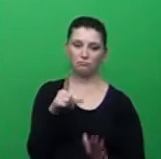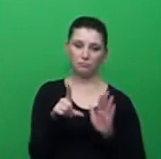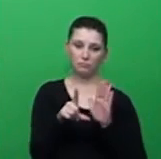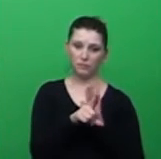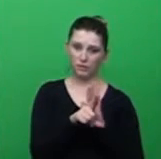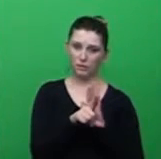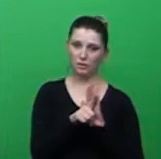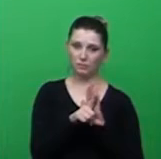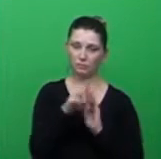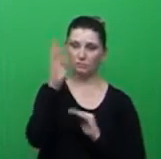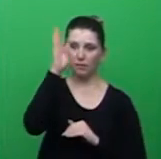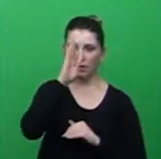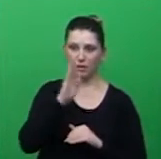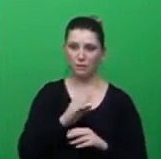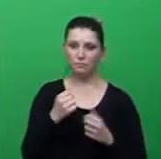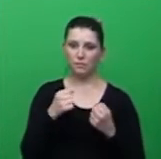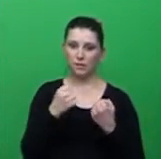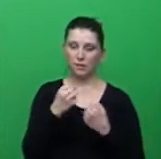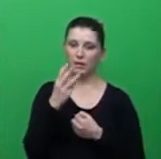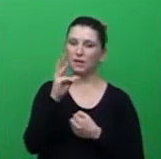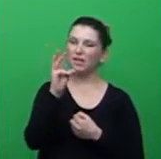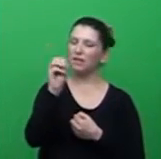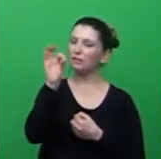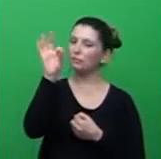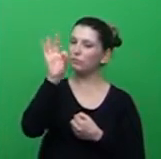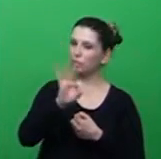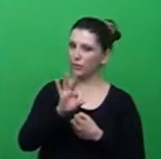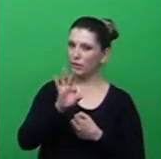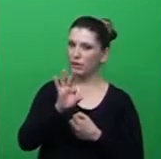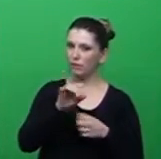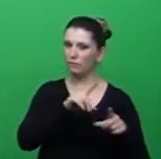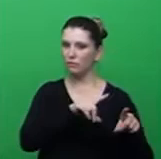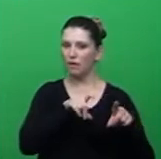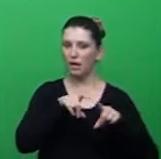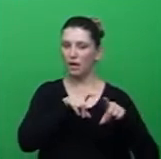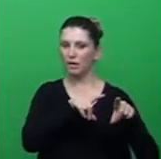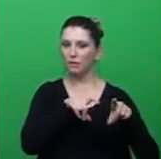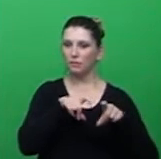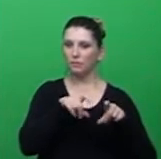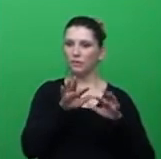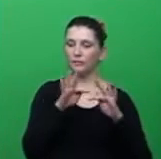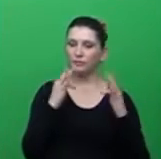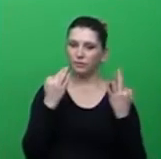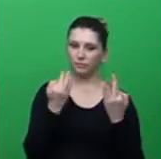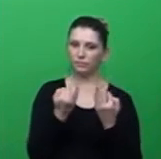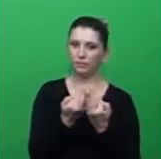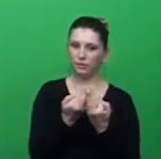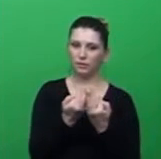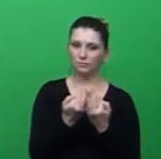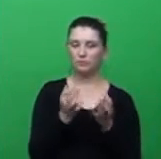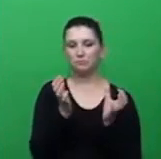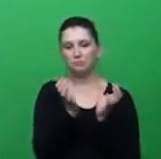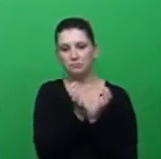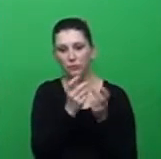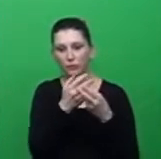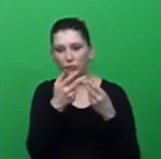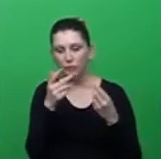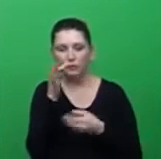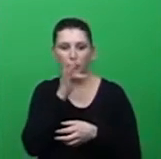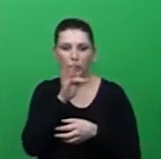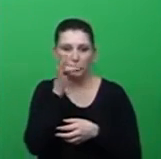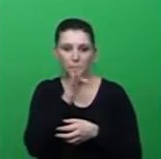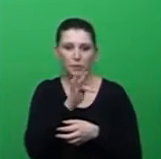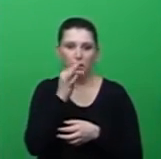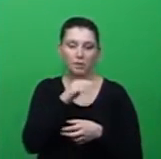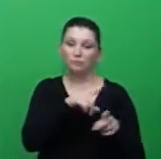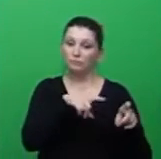aí garantido 30% da agricultura familiar, e aí eles preocupados também com a qualidade, de nos mostrar essa qualidade no que